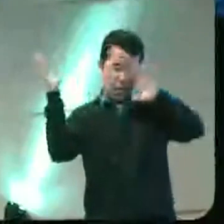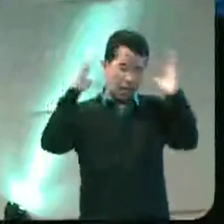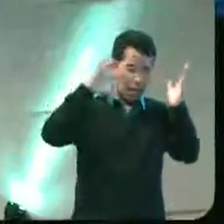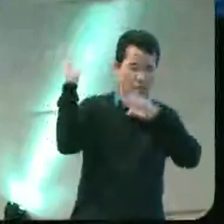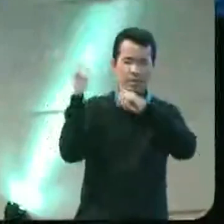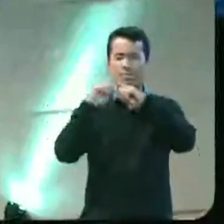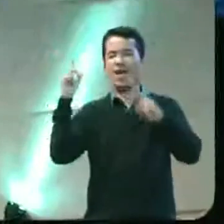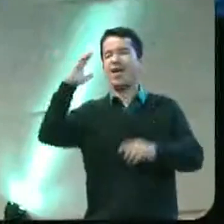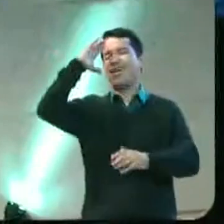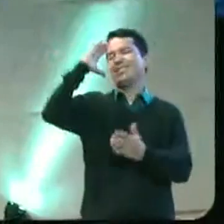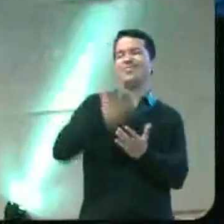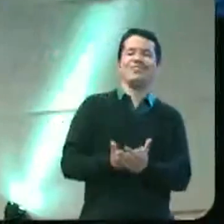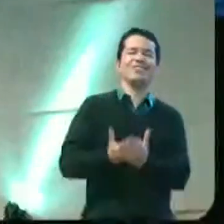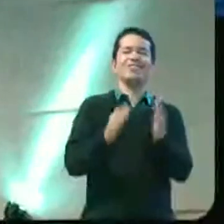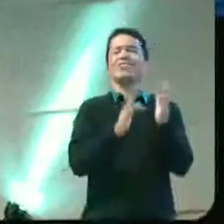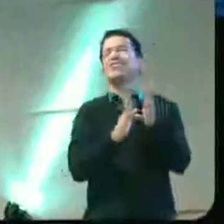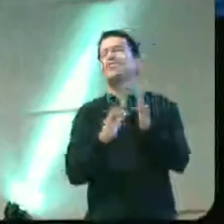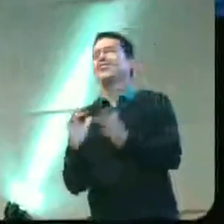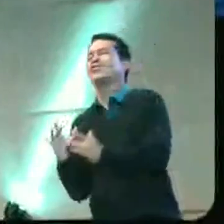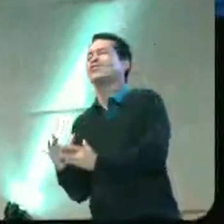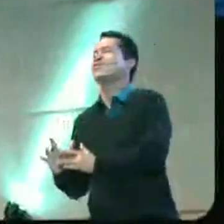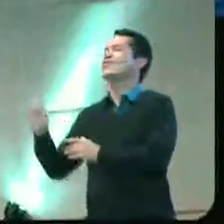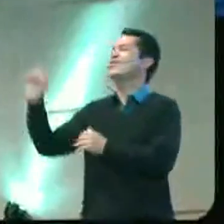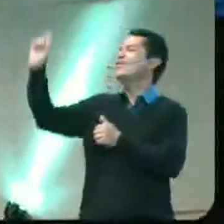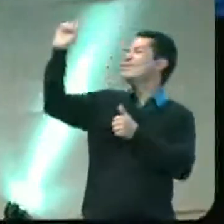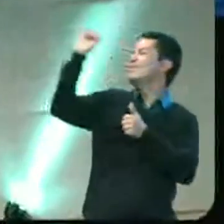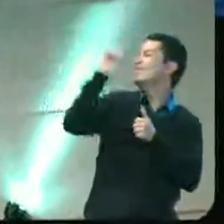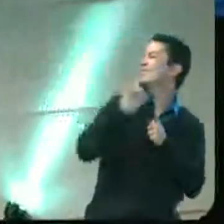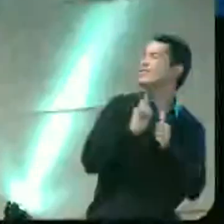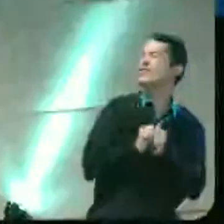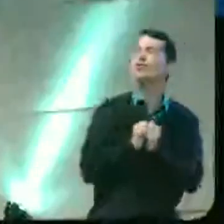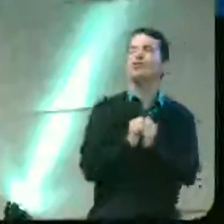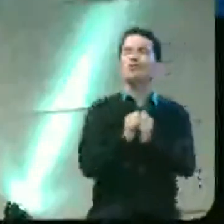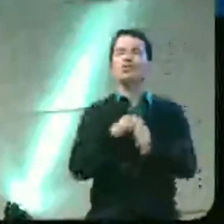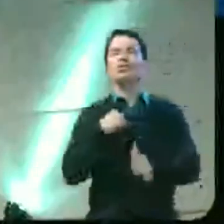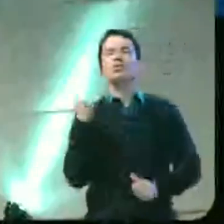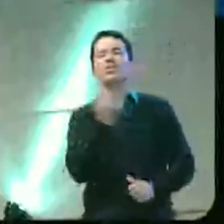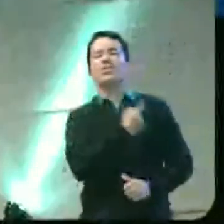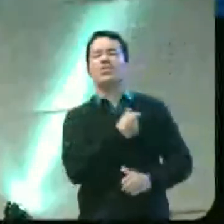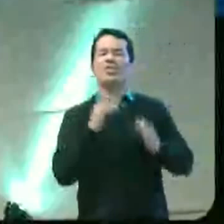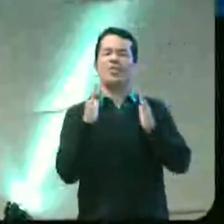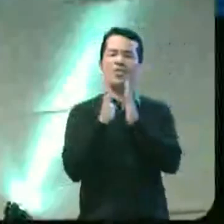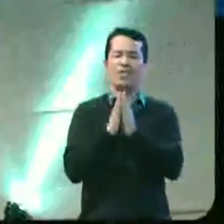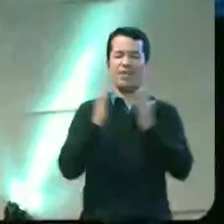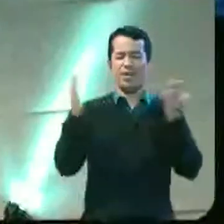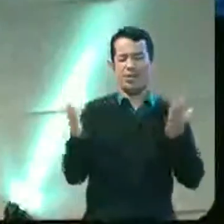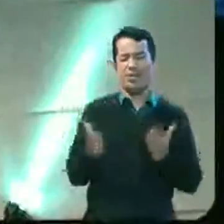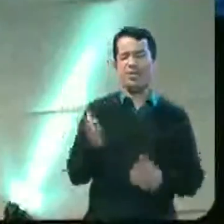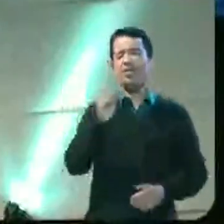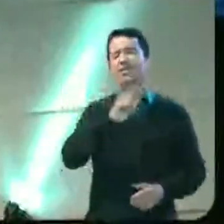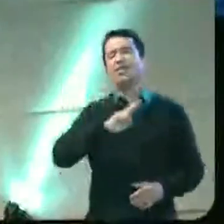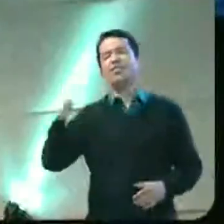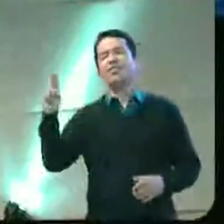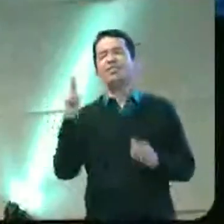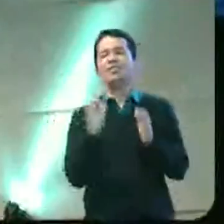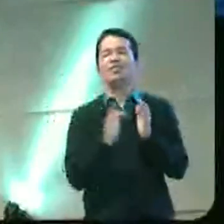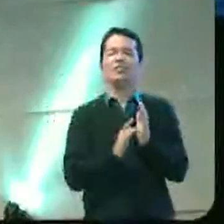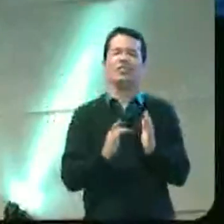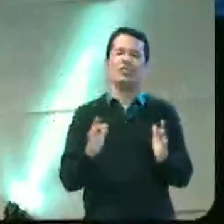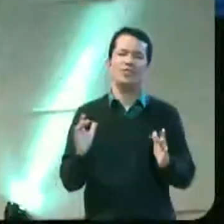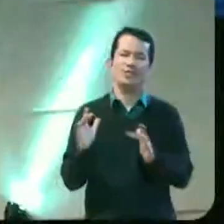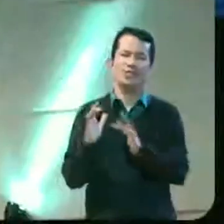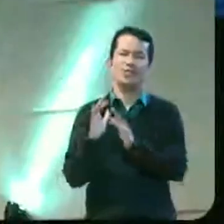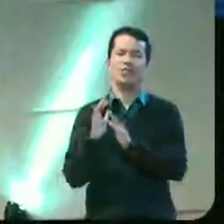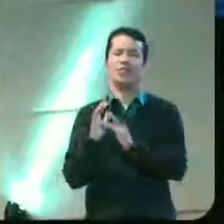que o Senhor está com eles, Pai. Essa é a nossa oração, em nome de Jesus.